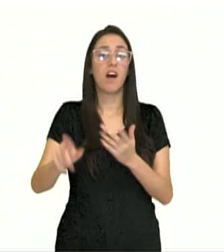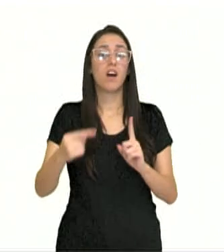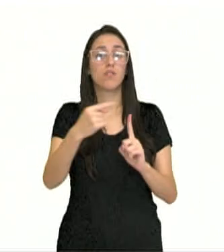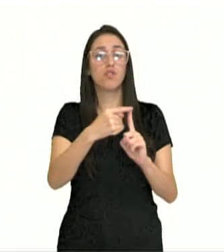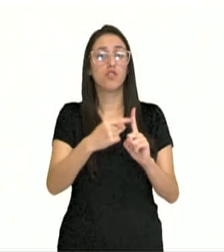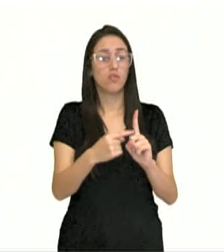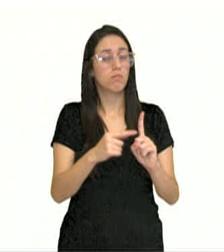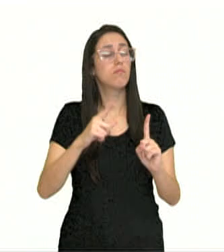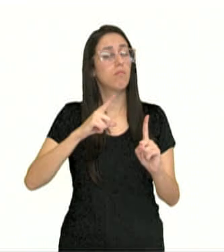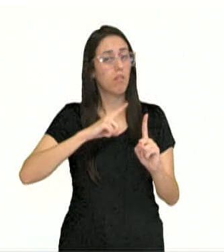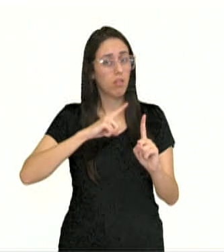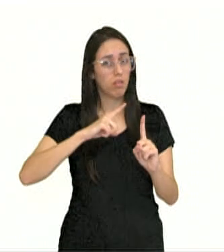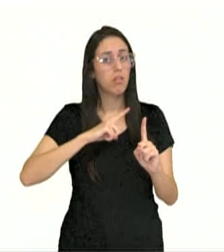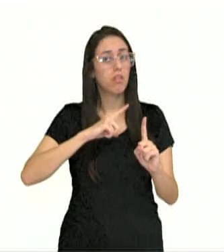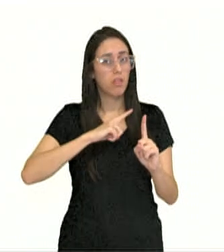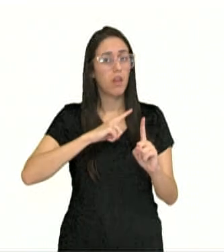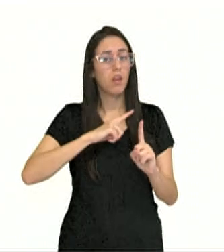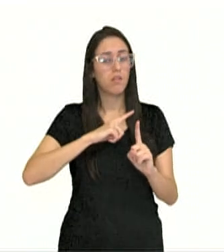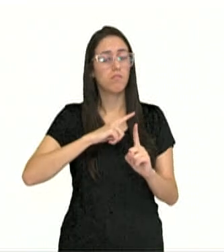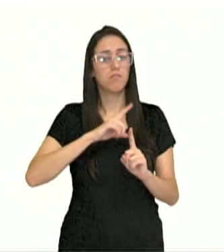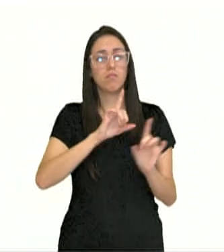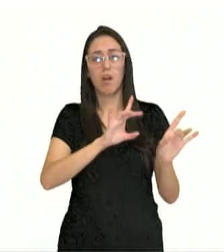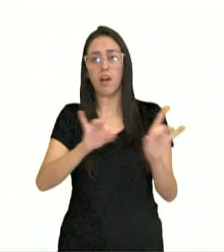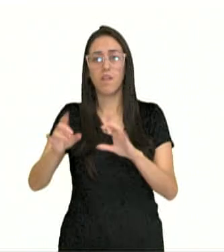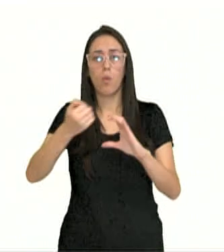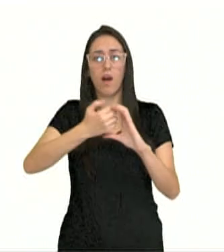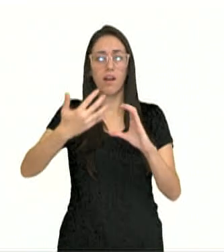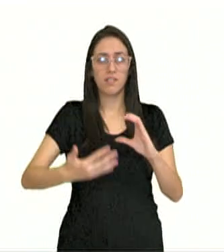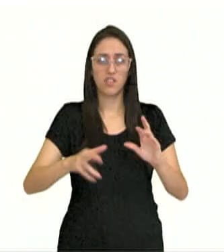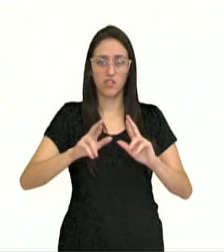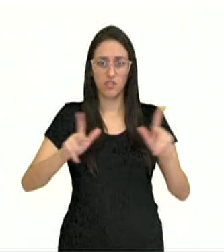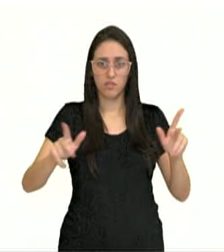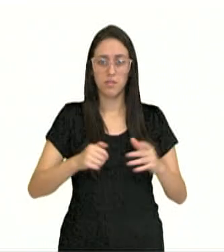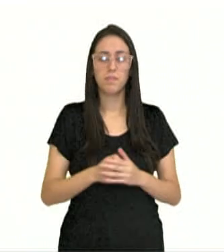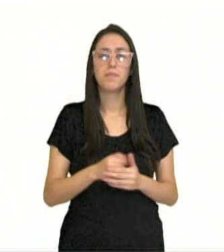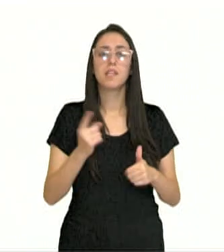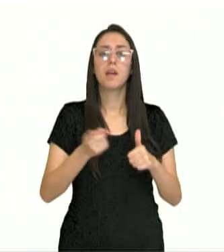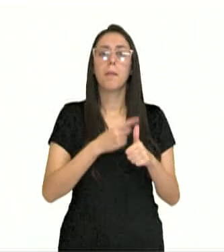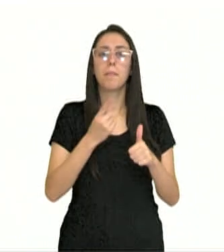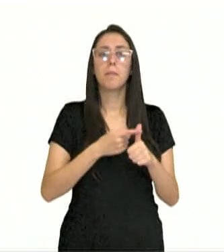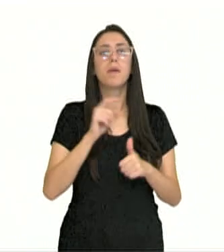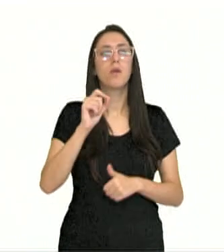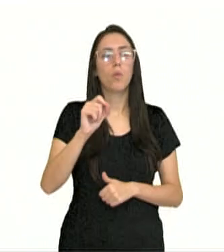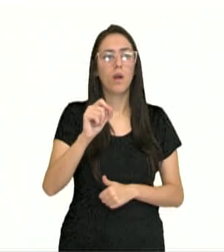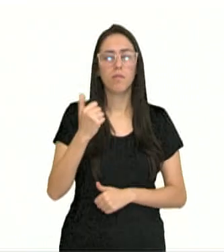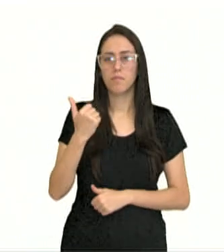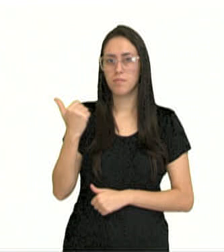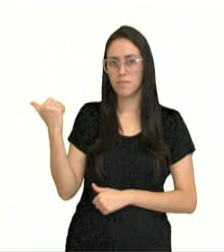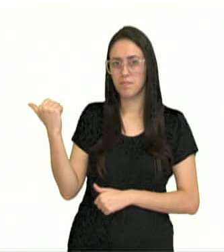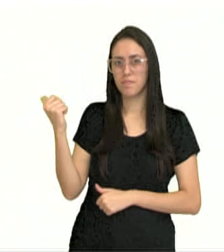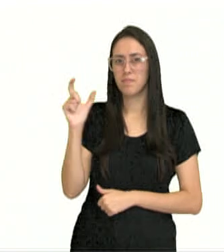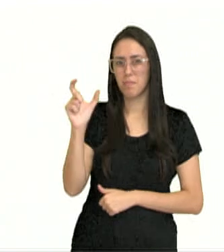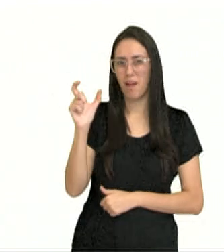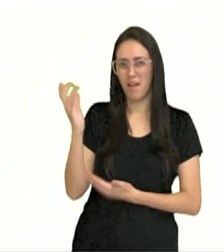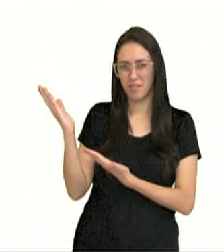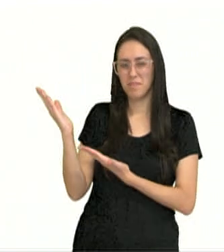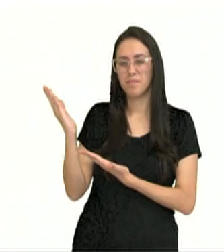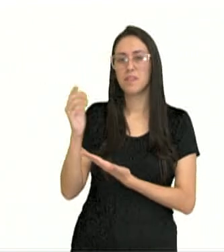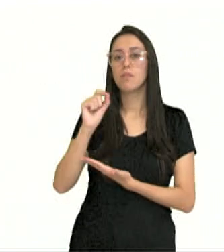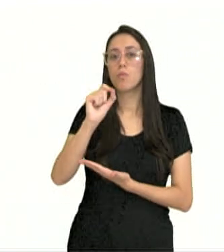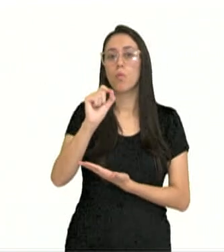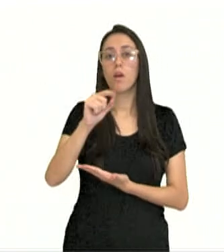nós separamos de acordo com algumas características. A primeira são as cicadófitas. A maioria são